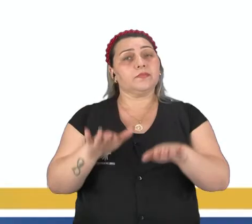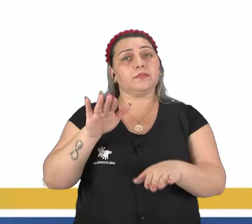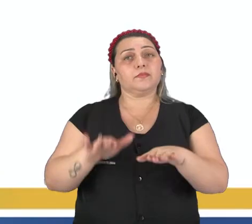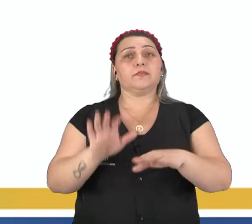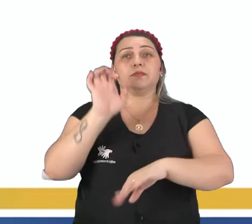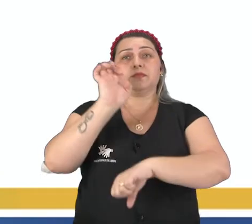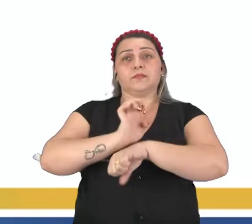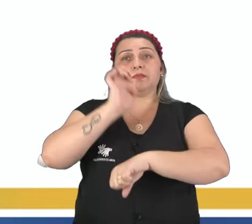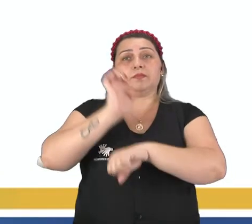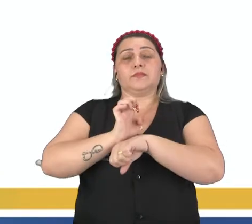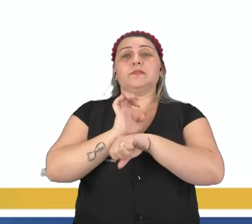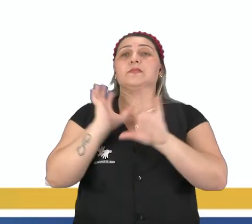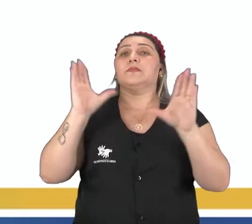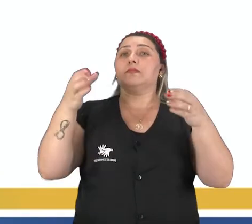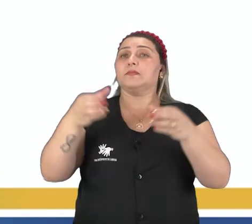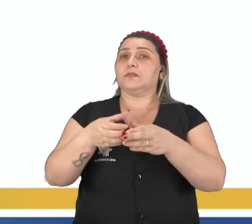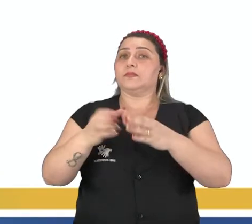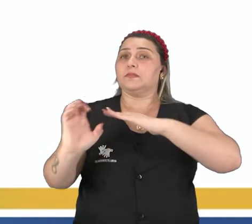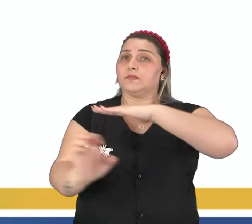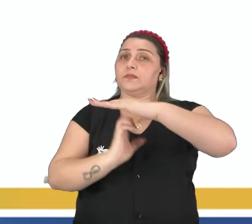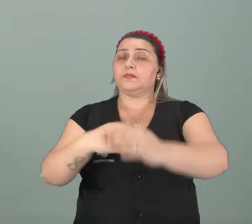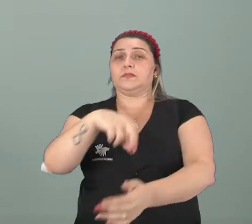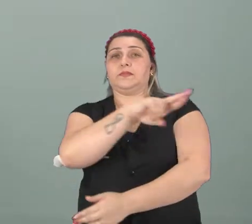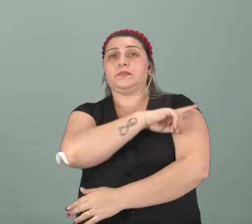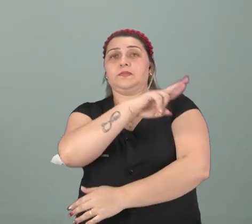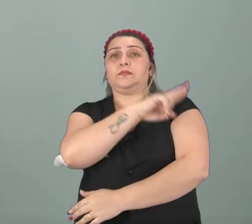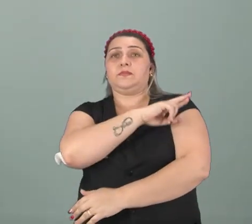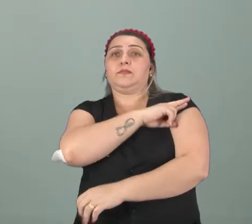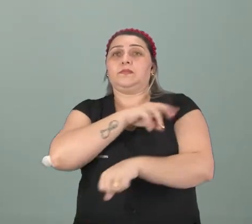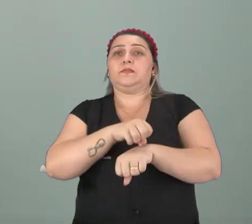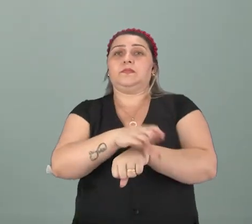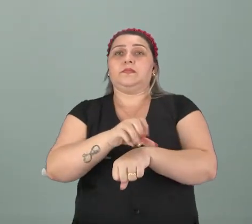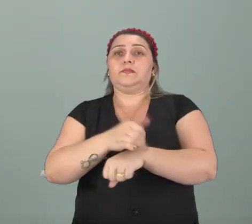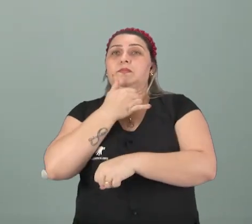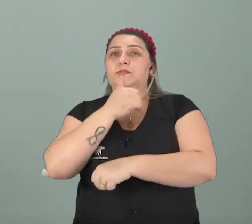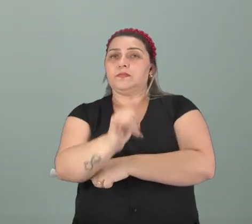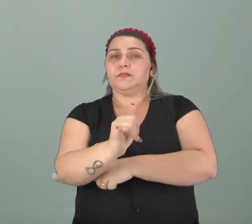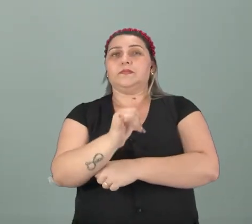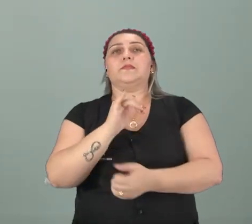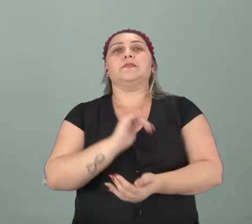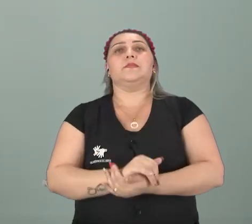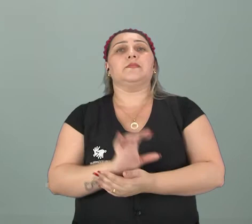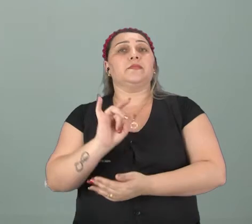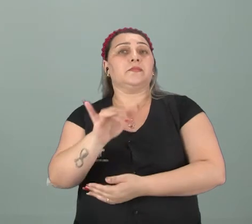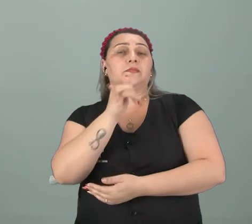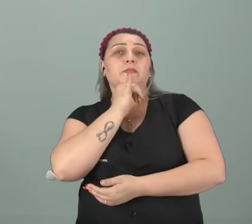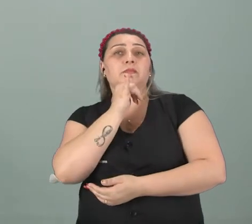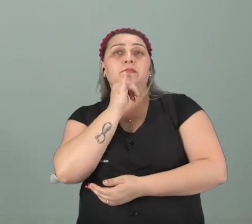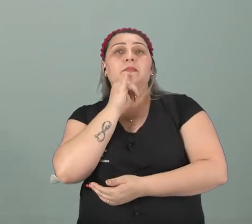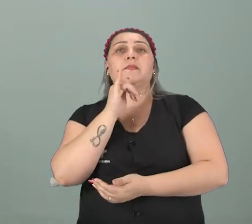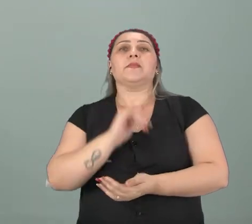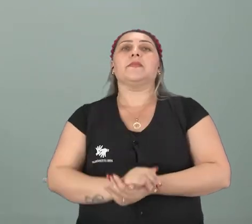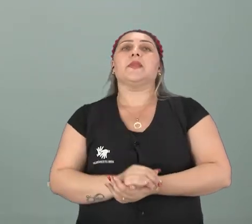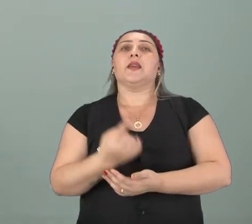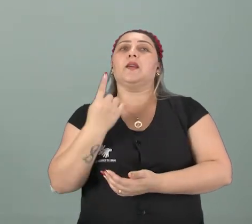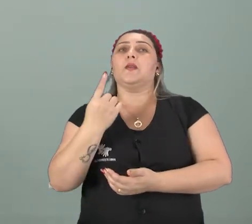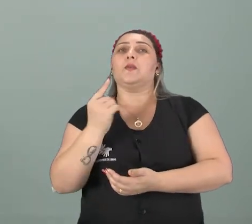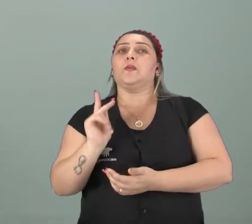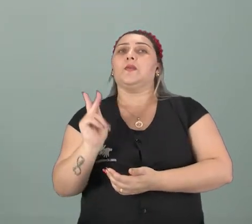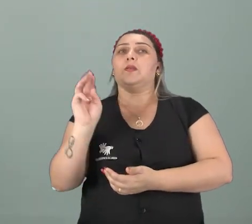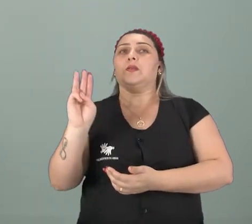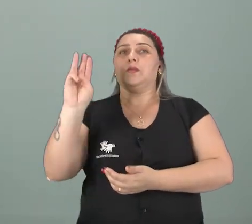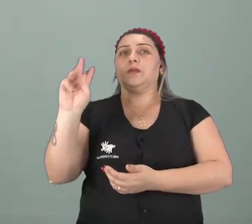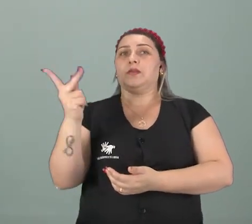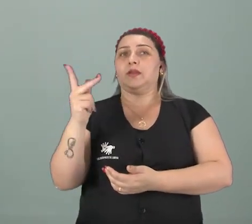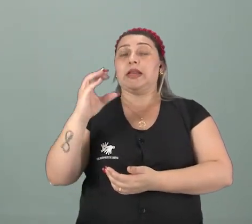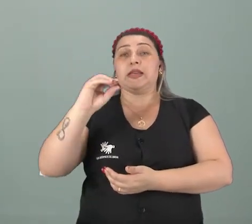os estados e entre as companhias, né, responsáveis pela distribuição de energia elétrica. Aí na questão é só um exemplo, tá? Digamos que 1 kWh